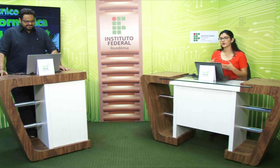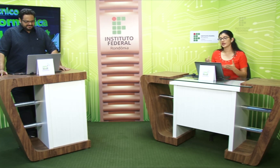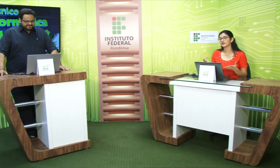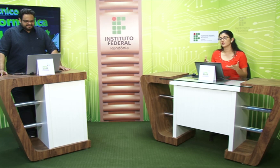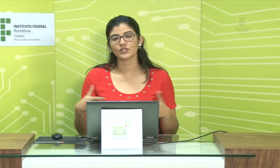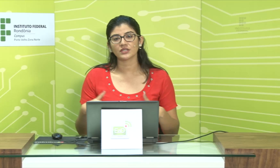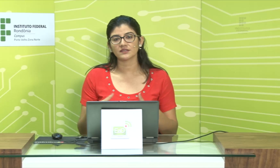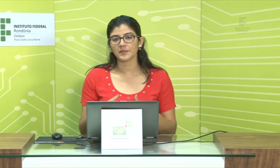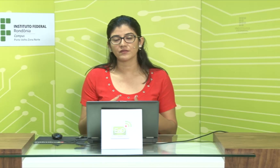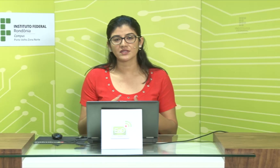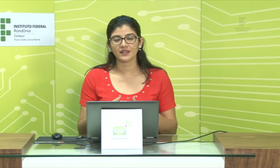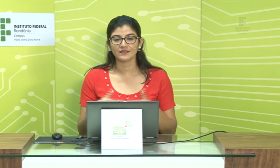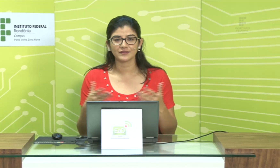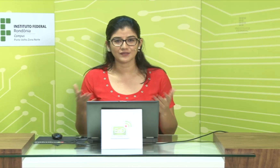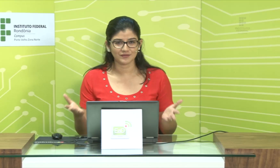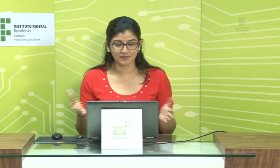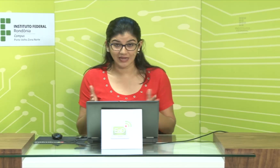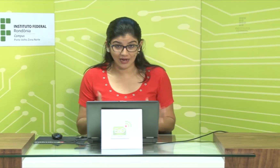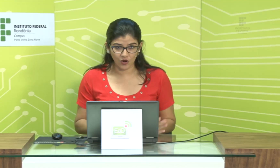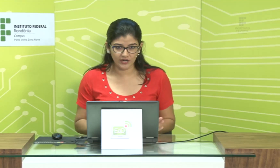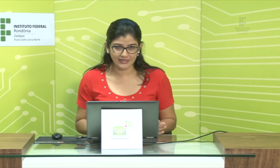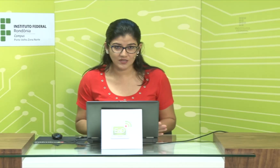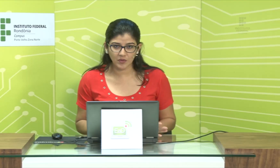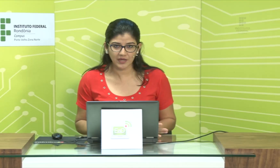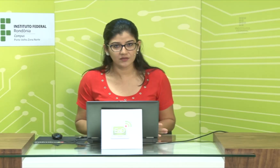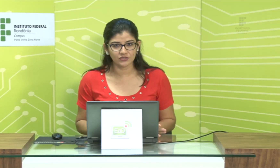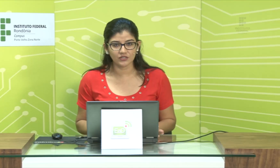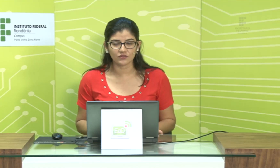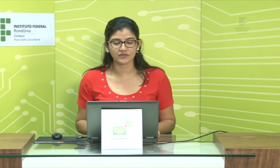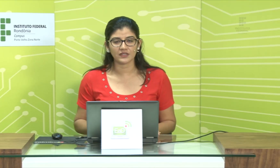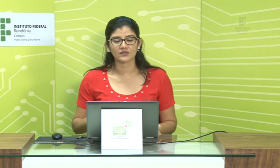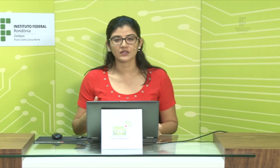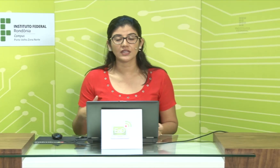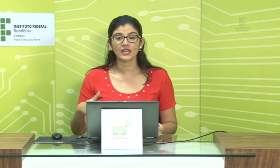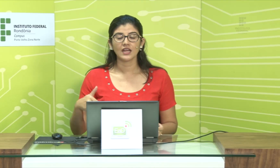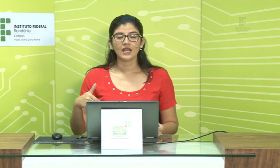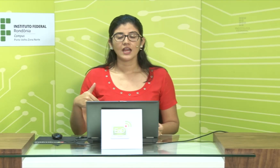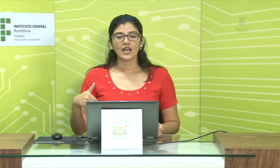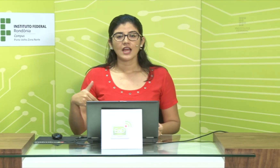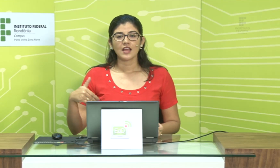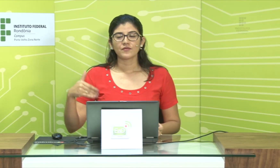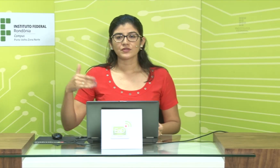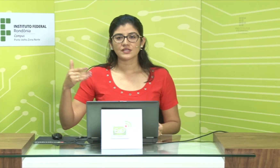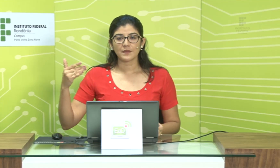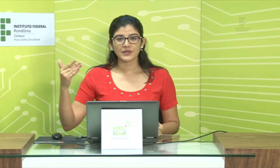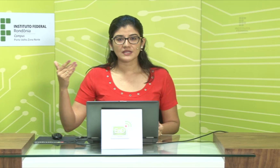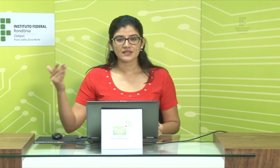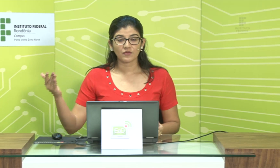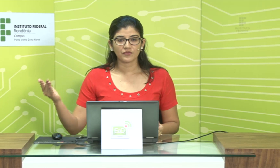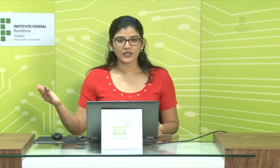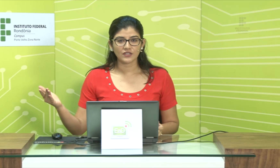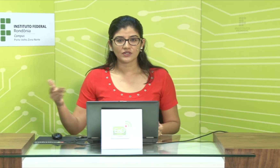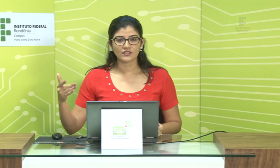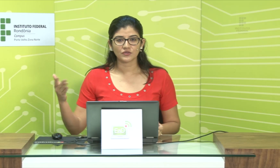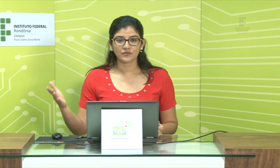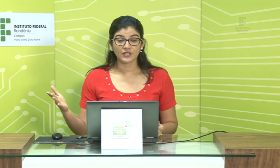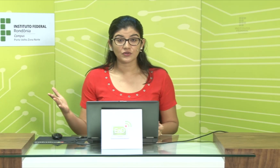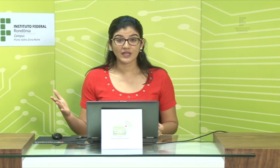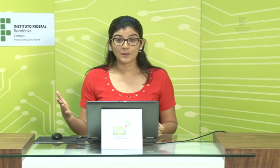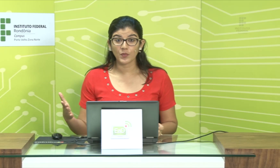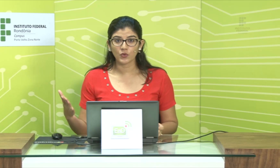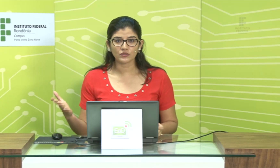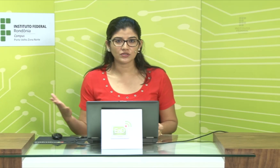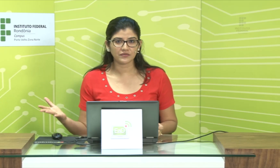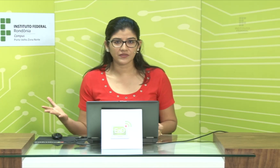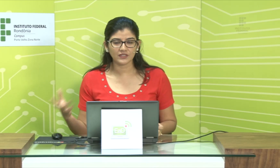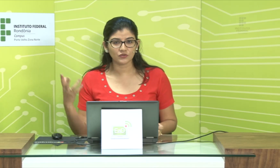similares, porque não adianta também você, agora, nesse momento, gente, eu tô falando, né? Você pesquisar um vídeo, assistir um vídeo que